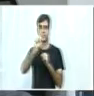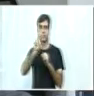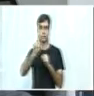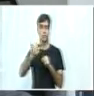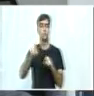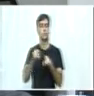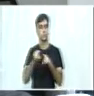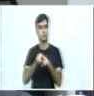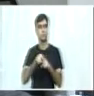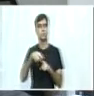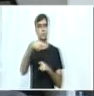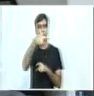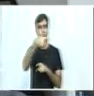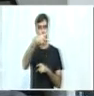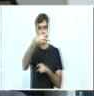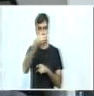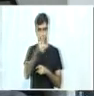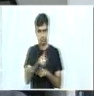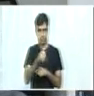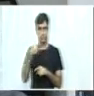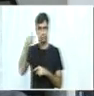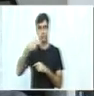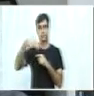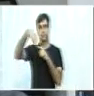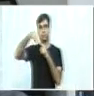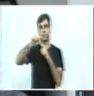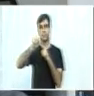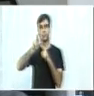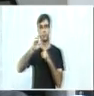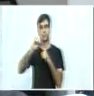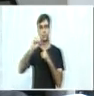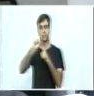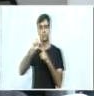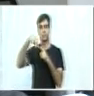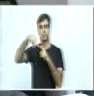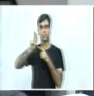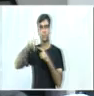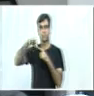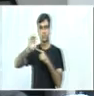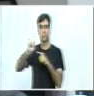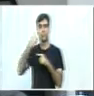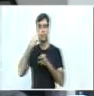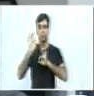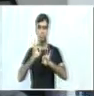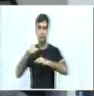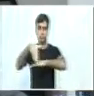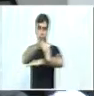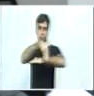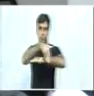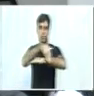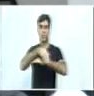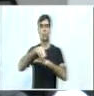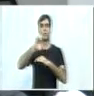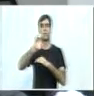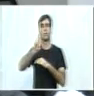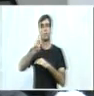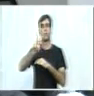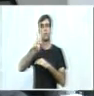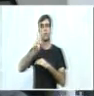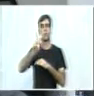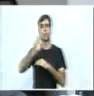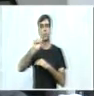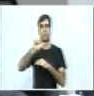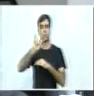Indicação 236 do vereador Marcos Nunes, providencie melhorias para a Rua Ervalha, no bairro João Brás.